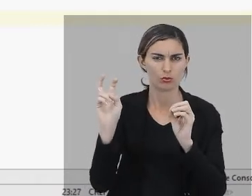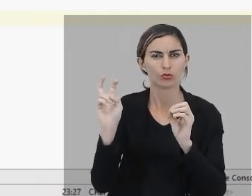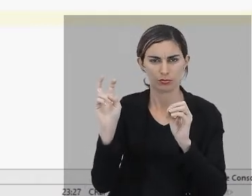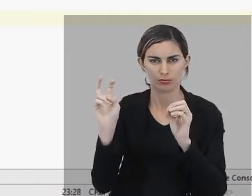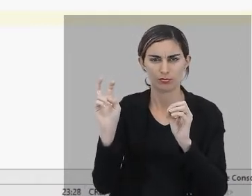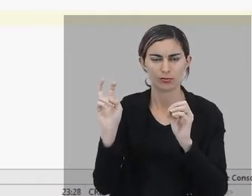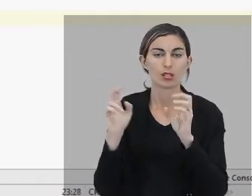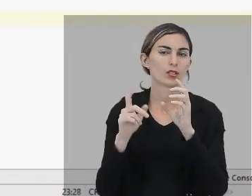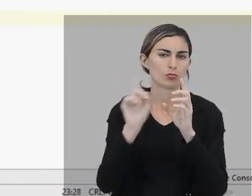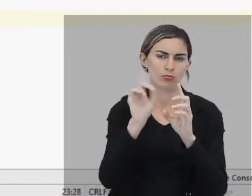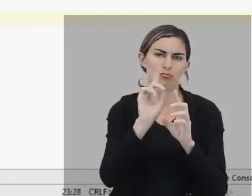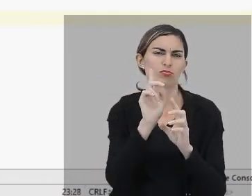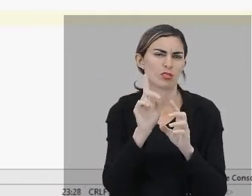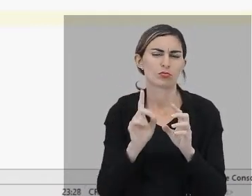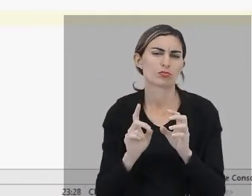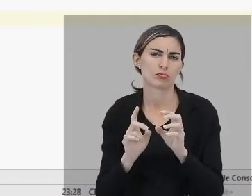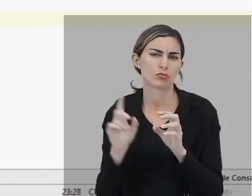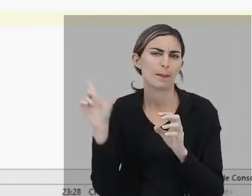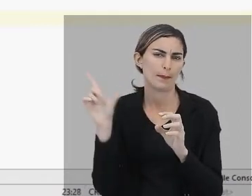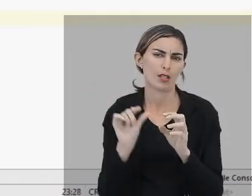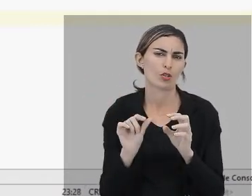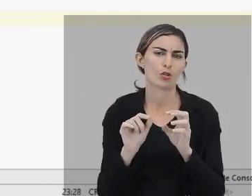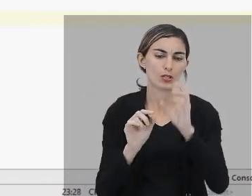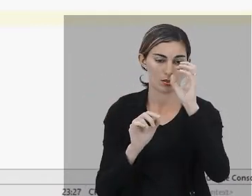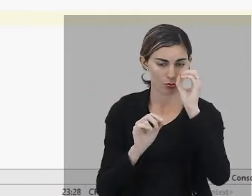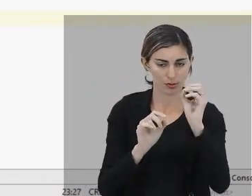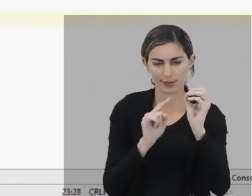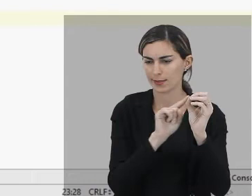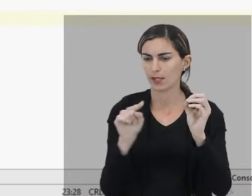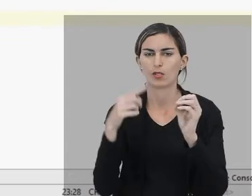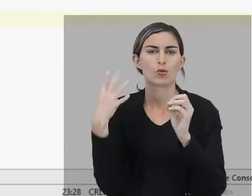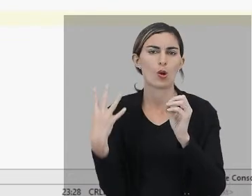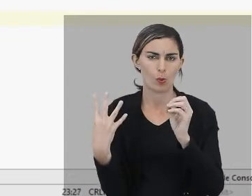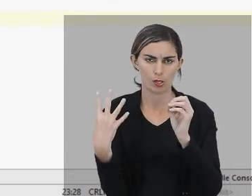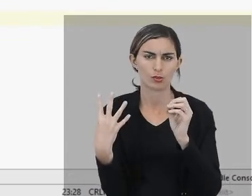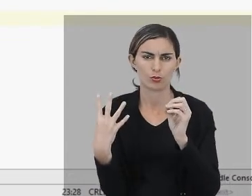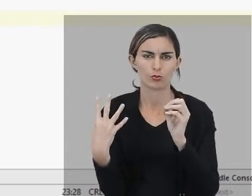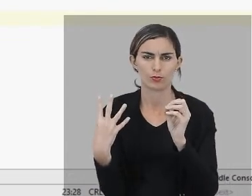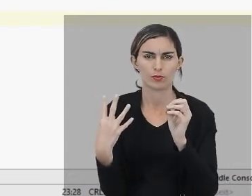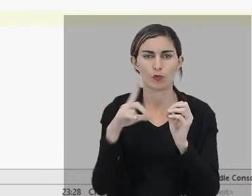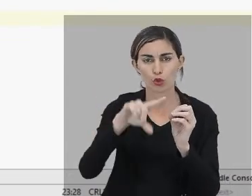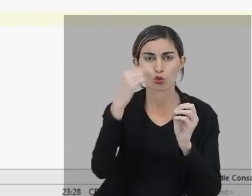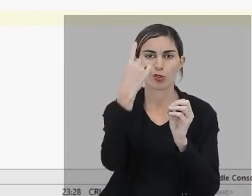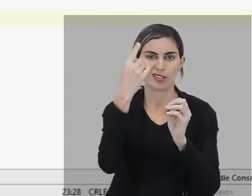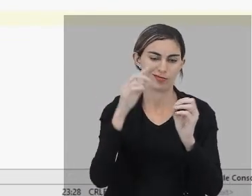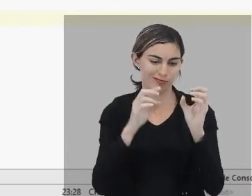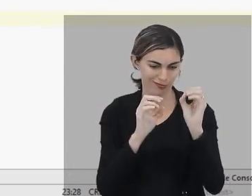5. 5 não, é sempre um número menor. Então, de 0 a 4.